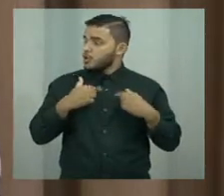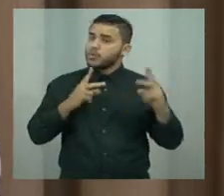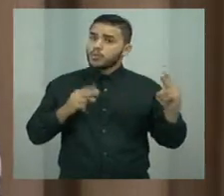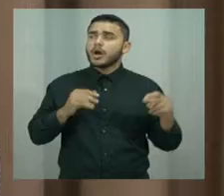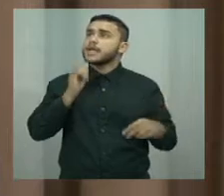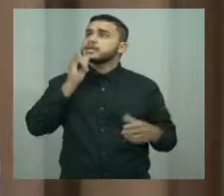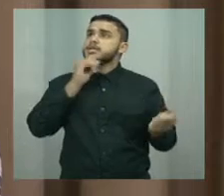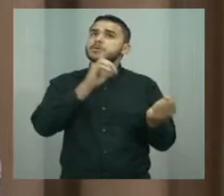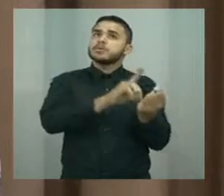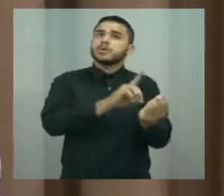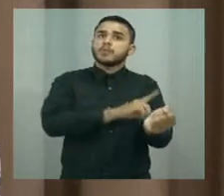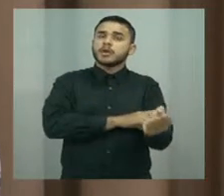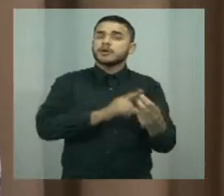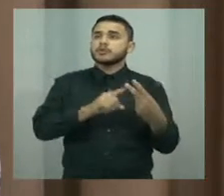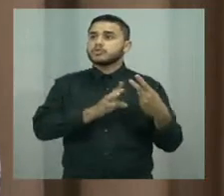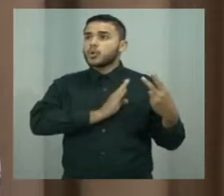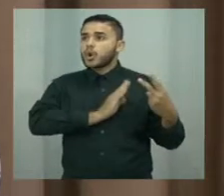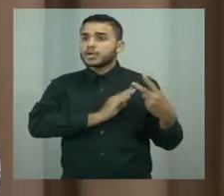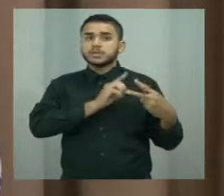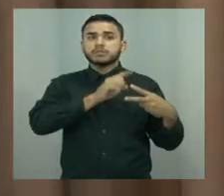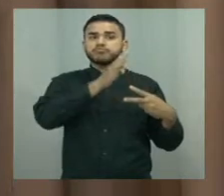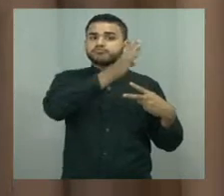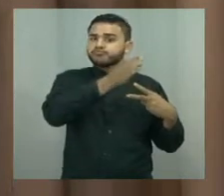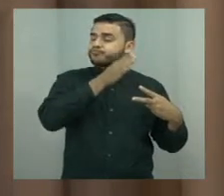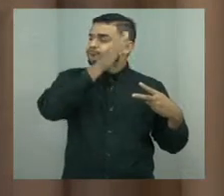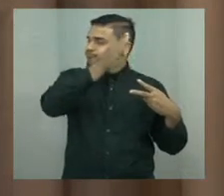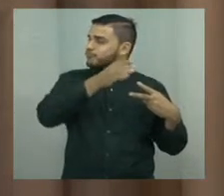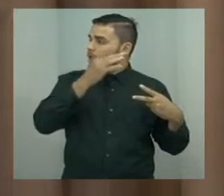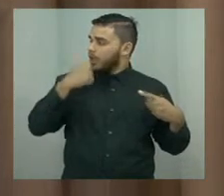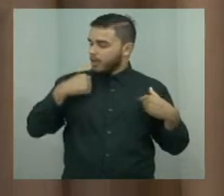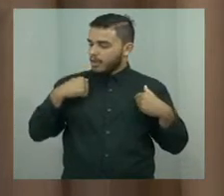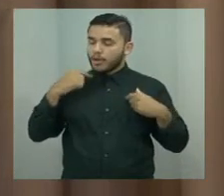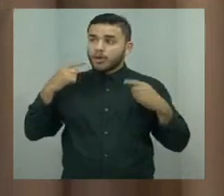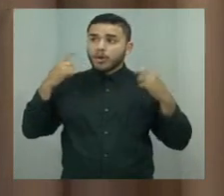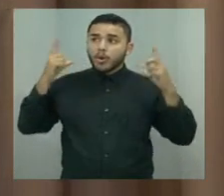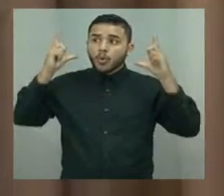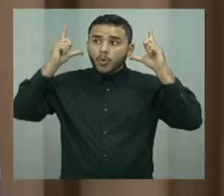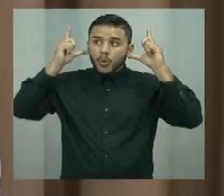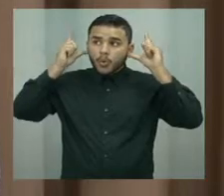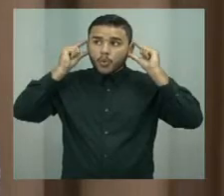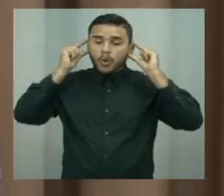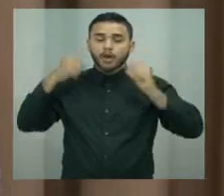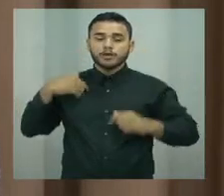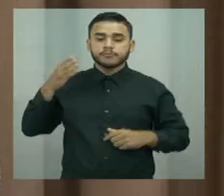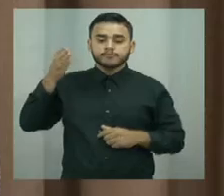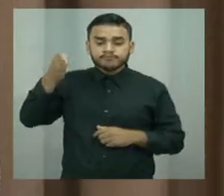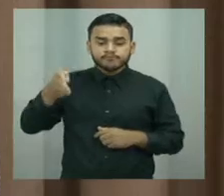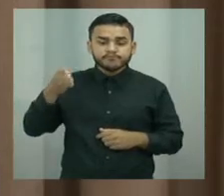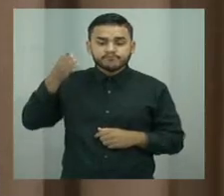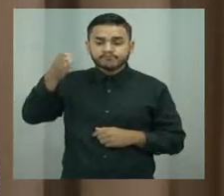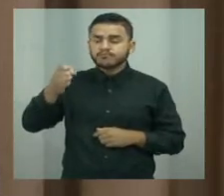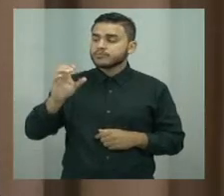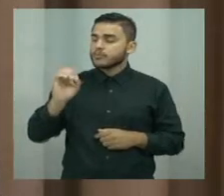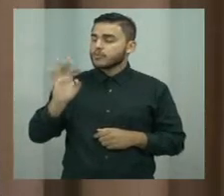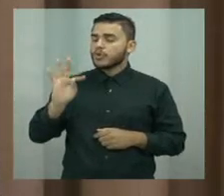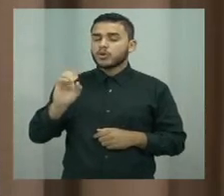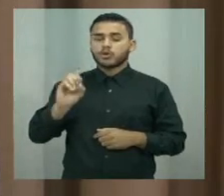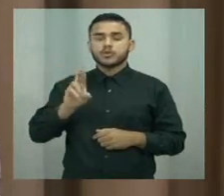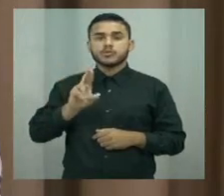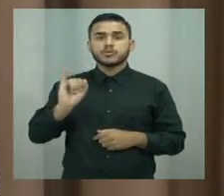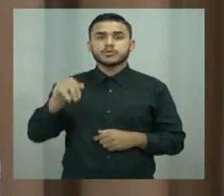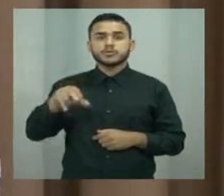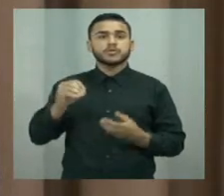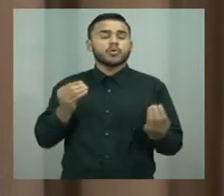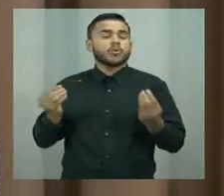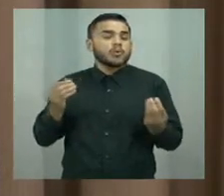cardio. Então, uma vez você já tendo perda auditiva, você tem que se preparar para você, como é que você vai conduzir